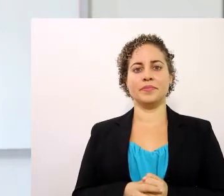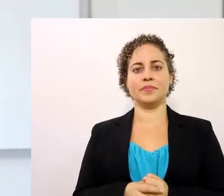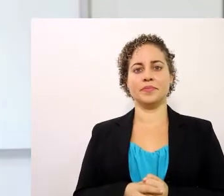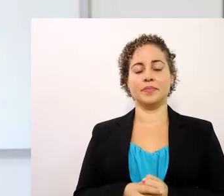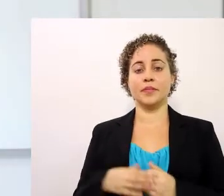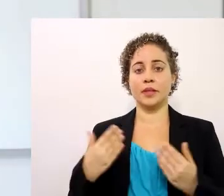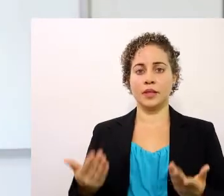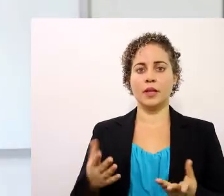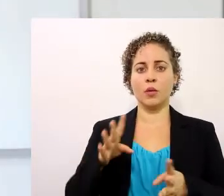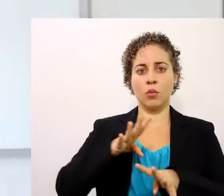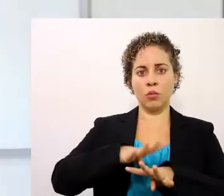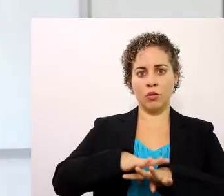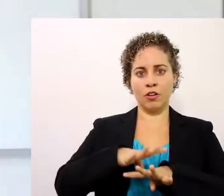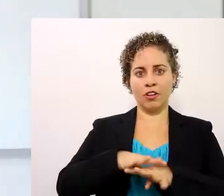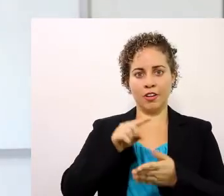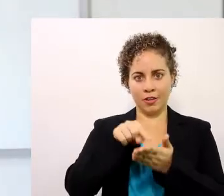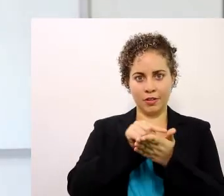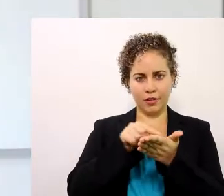Pegue a sua calculadora.